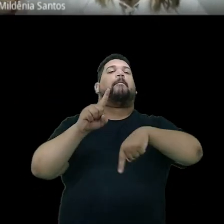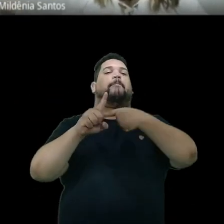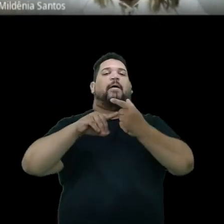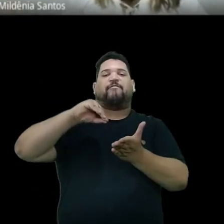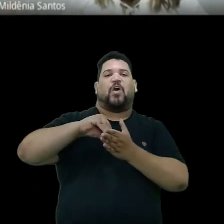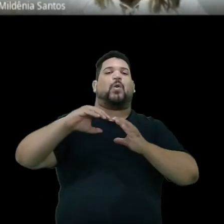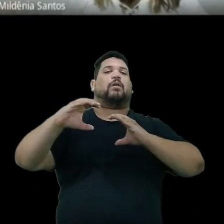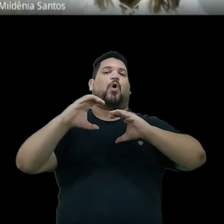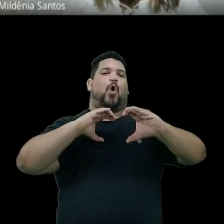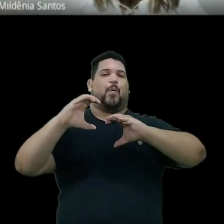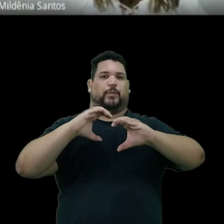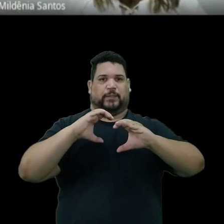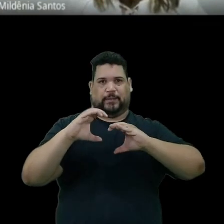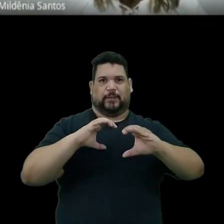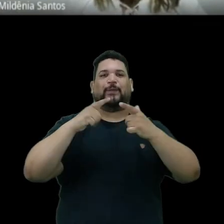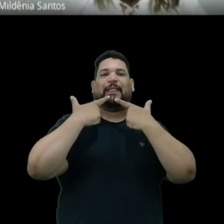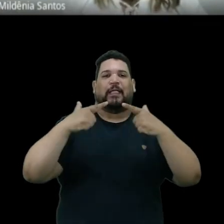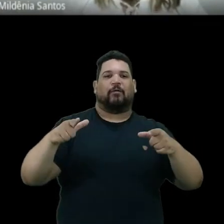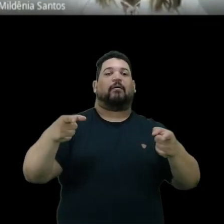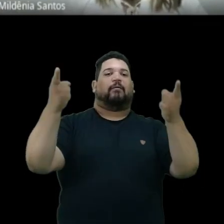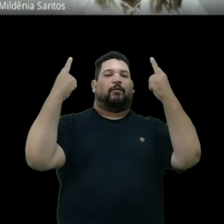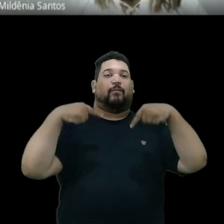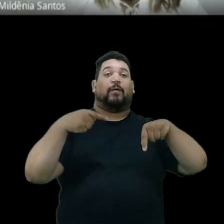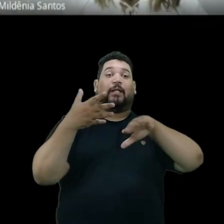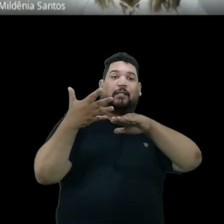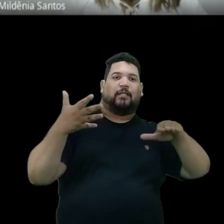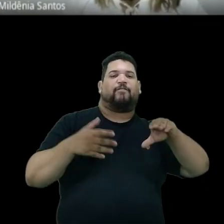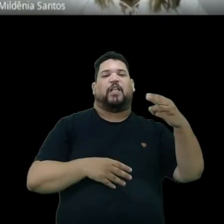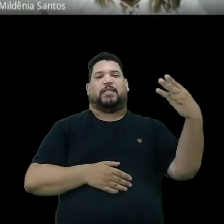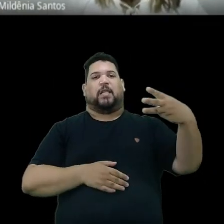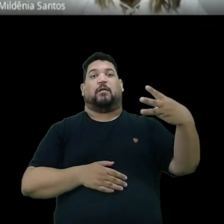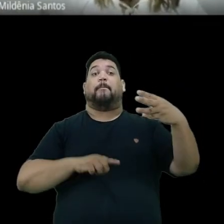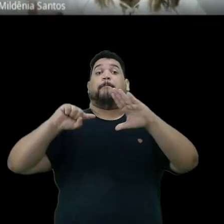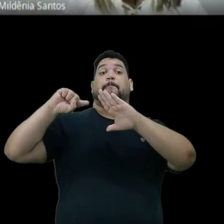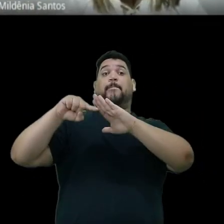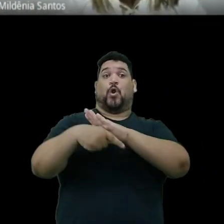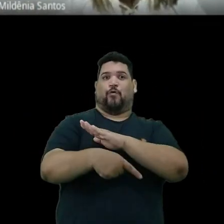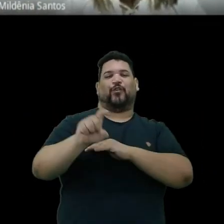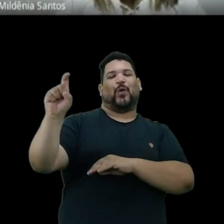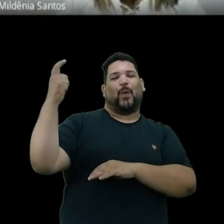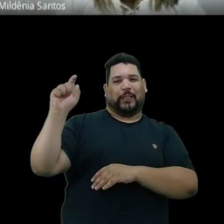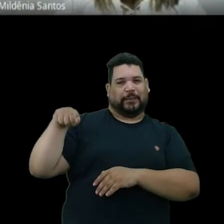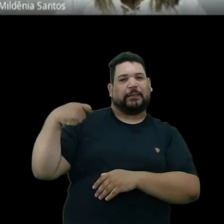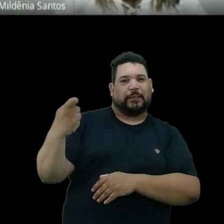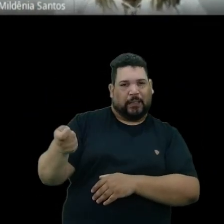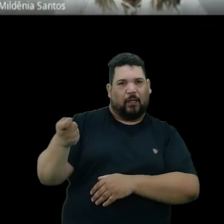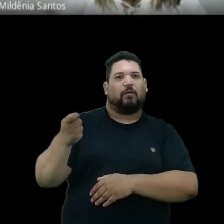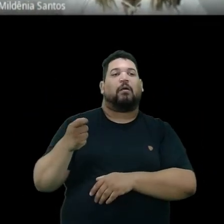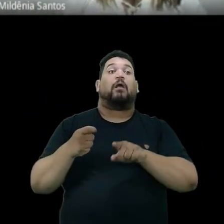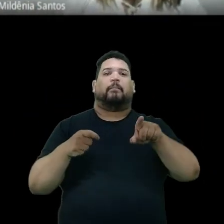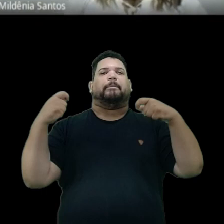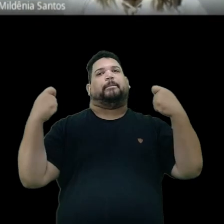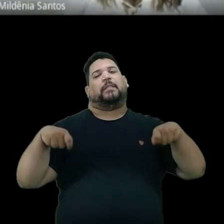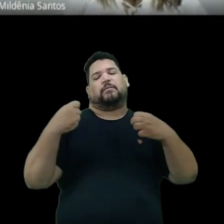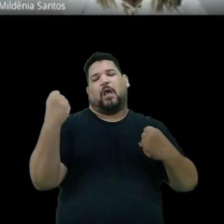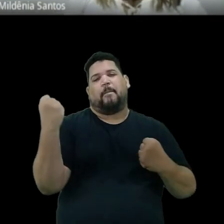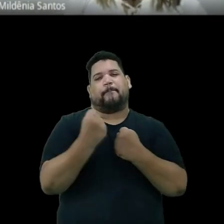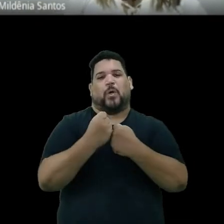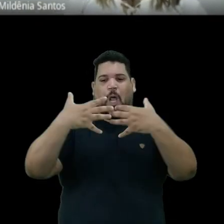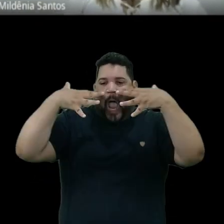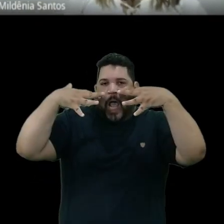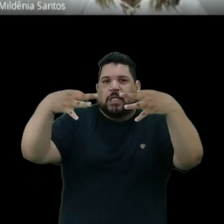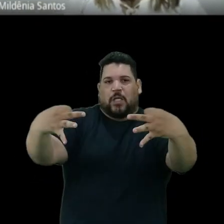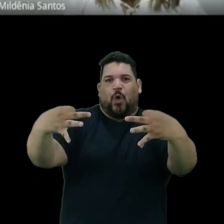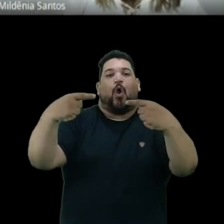gente classificava anteriormente como severo. Então, esse precisa de muito apoio substancial. Então, ele é o TEA, sem